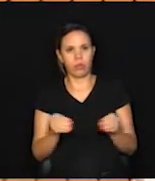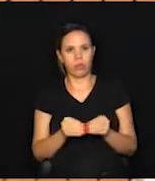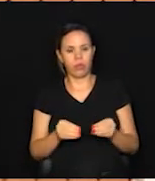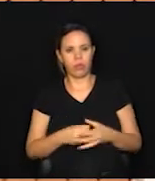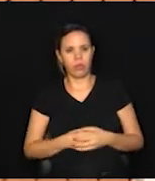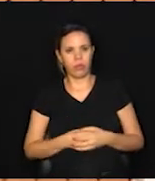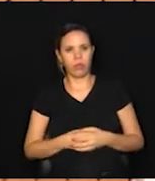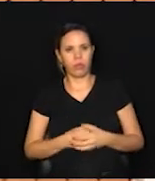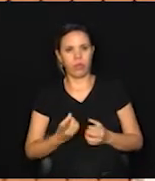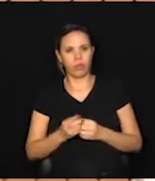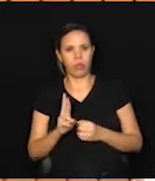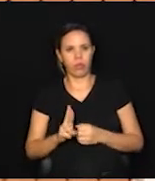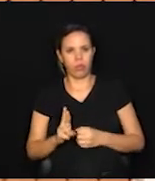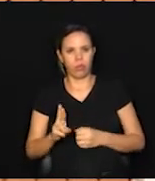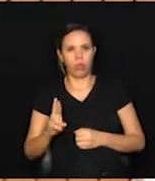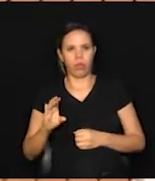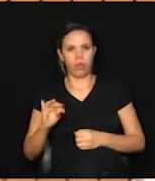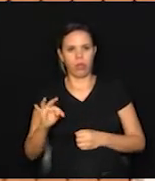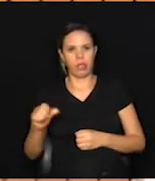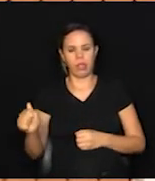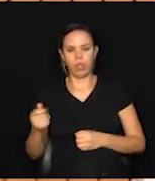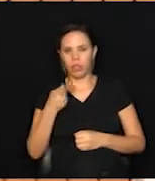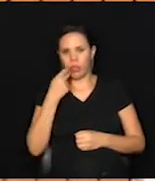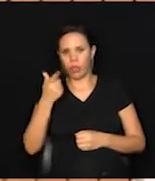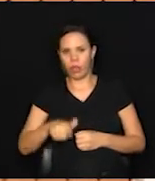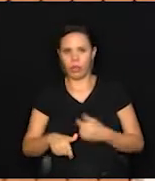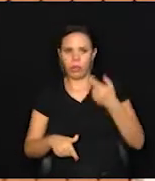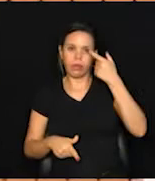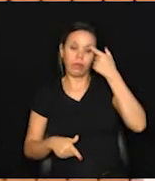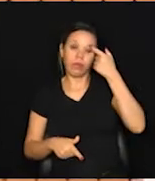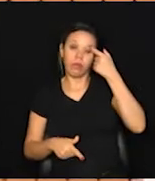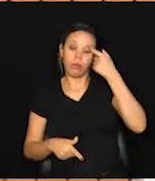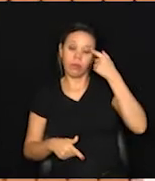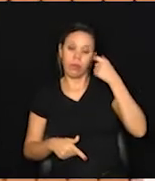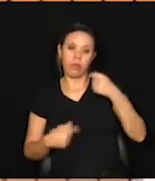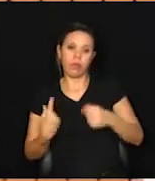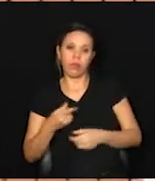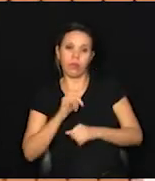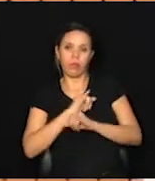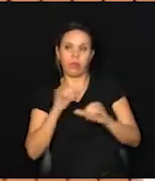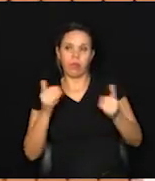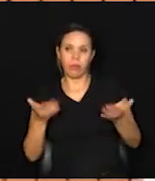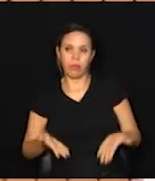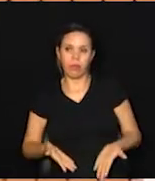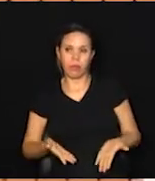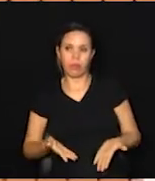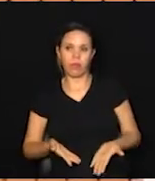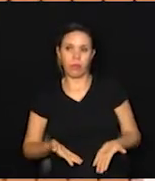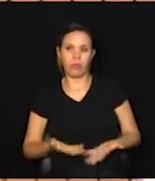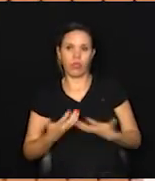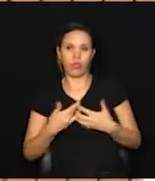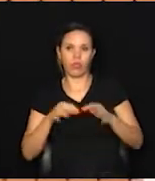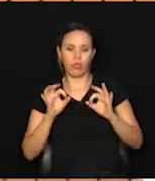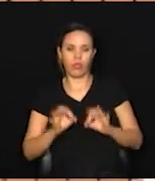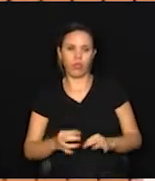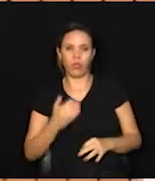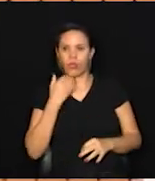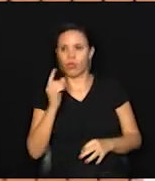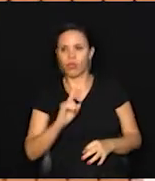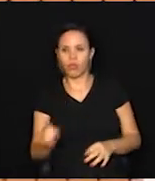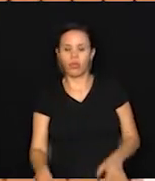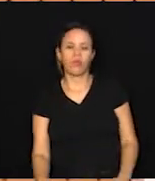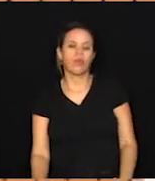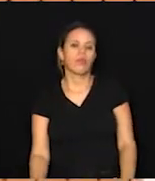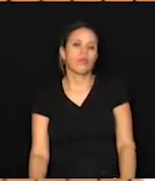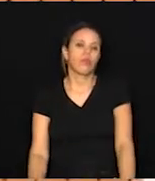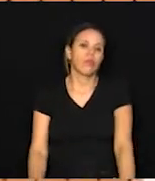para que a doutora Cíntia, ela reforce, né, aquilo que foi dito aqui, aquilo que funciona, aquilo que não funciona, né,